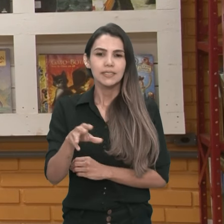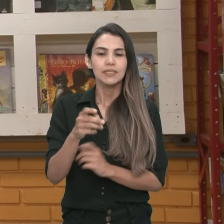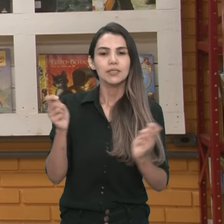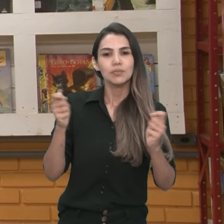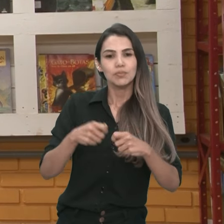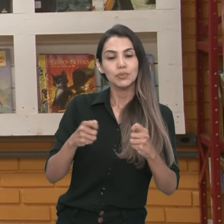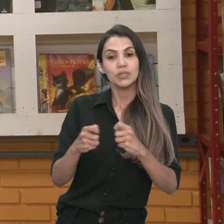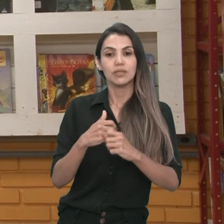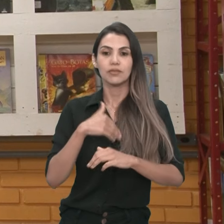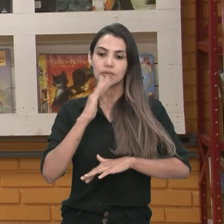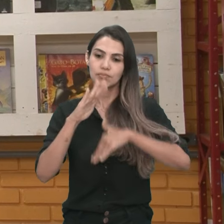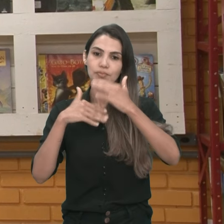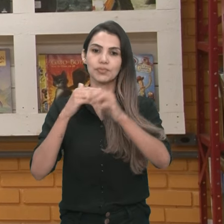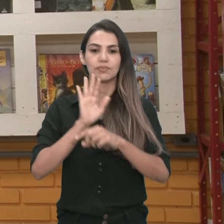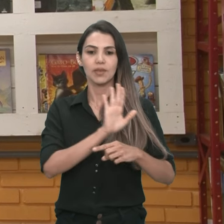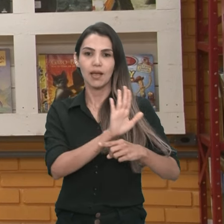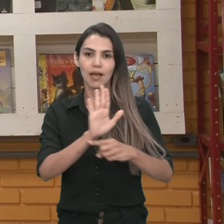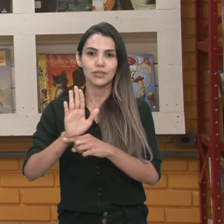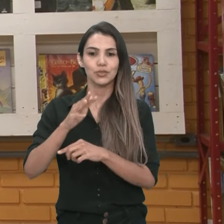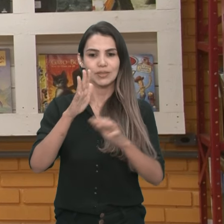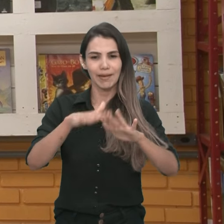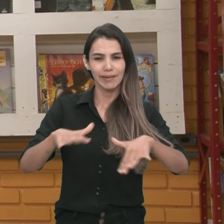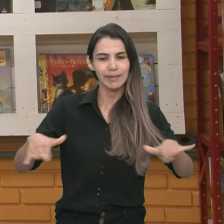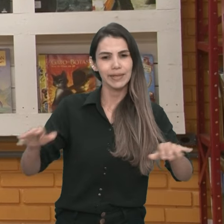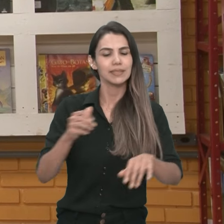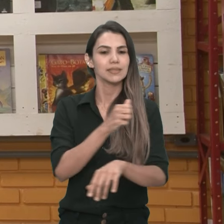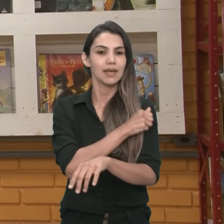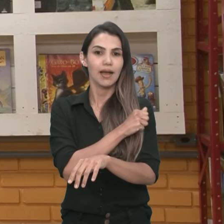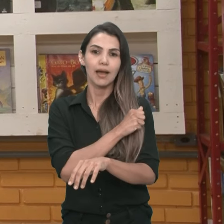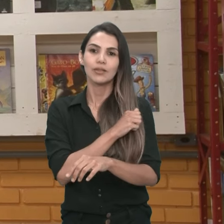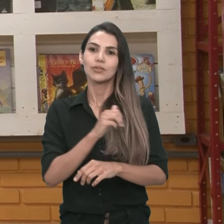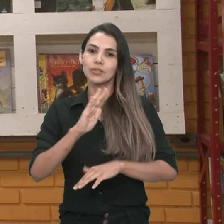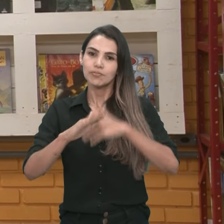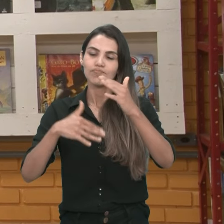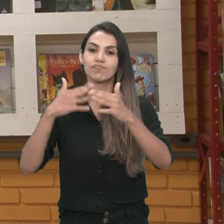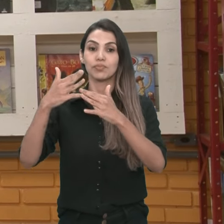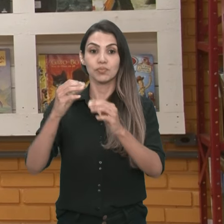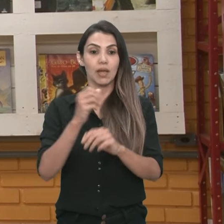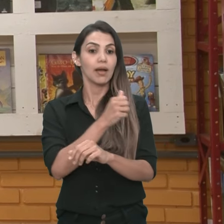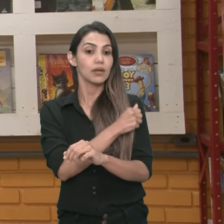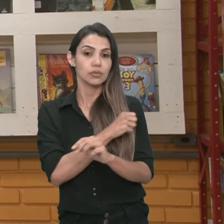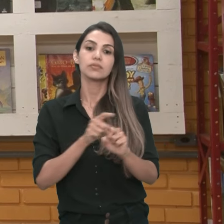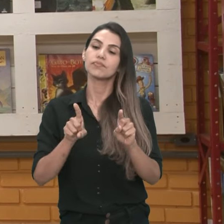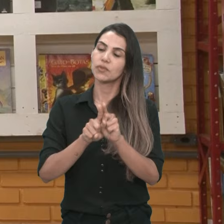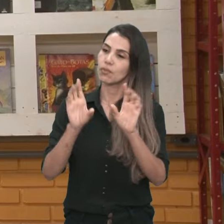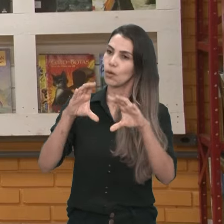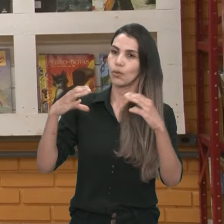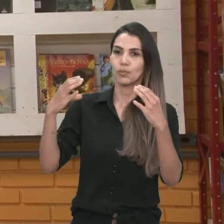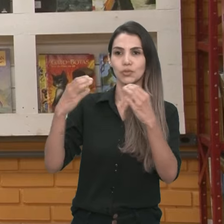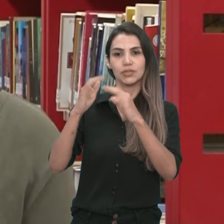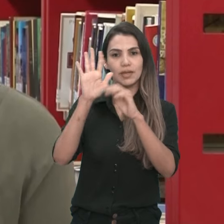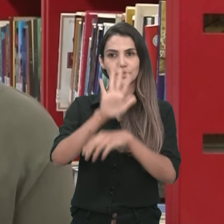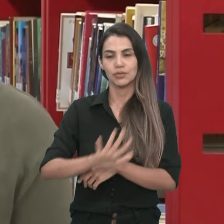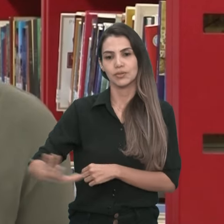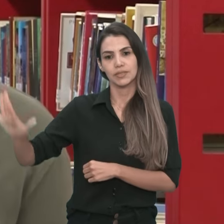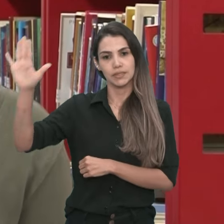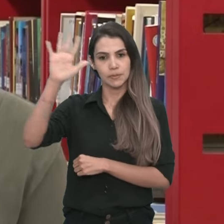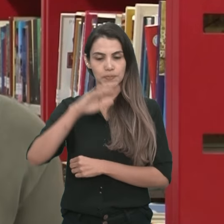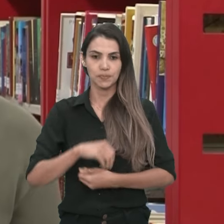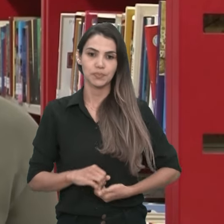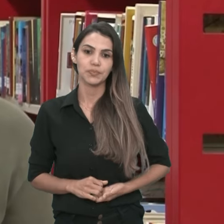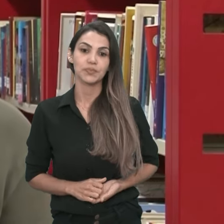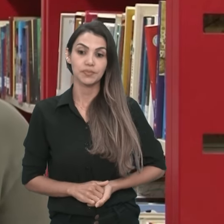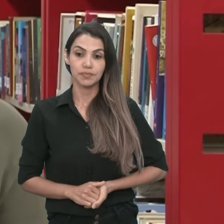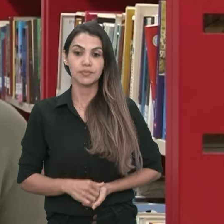desenvolvimento de habilidades práticas beneficiando não apenas a estudantes mas também a comunidade externa a